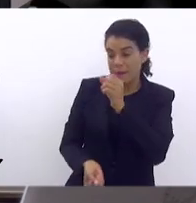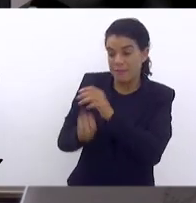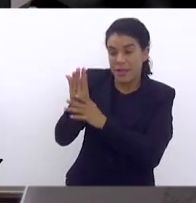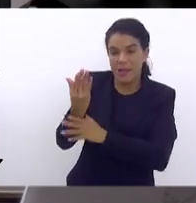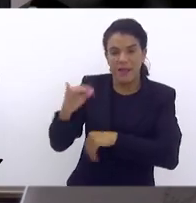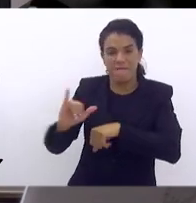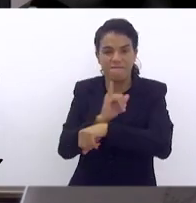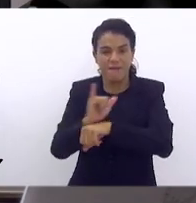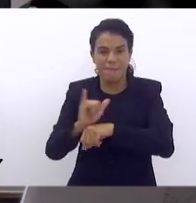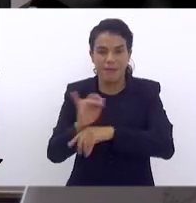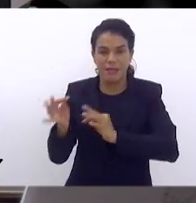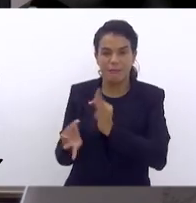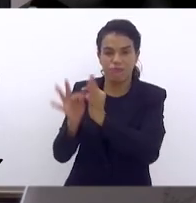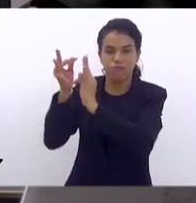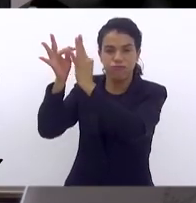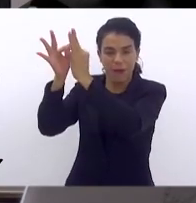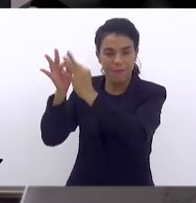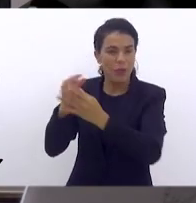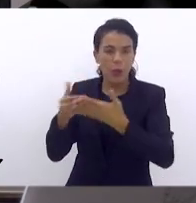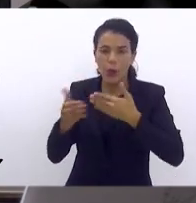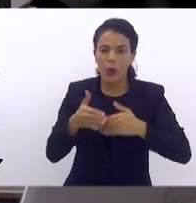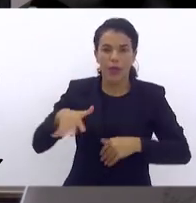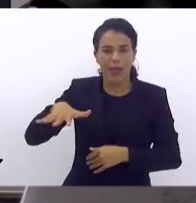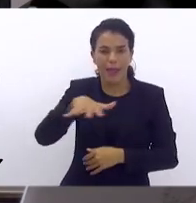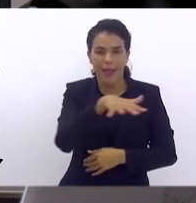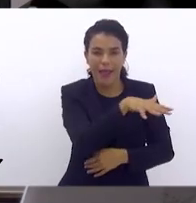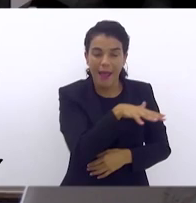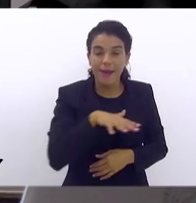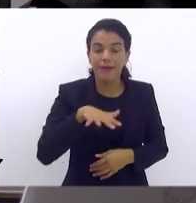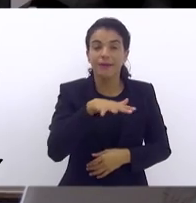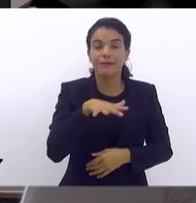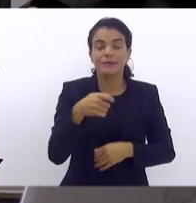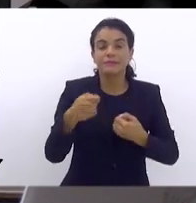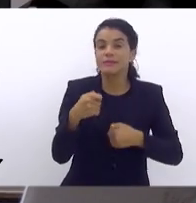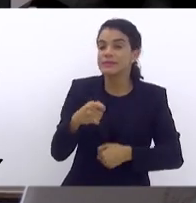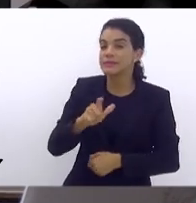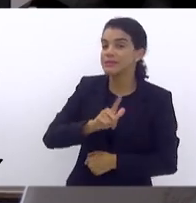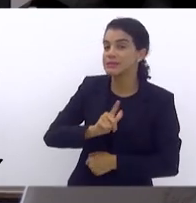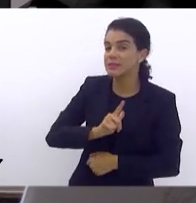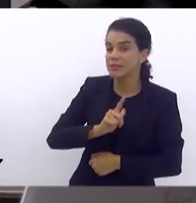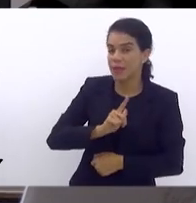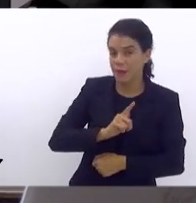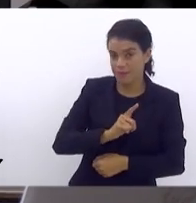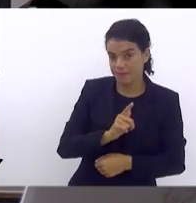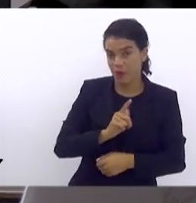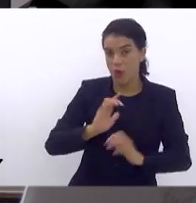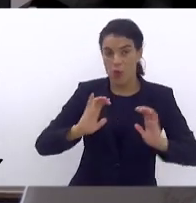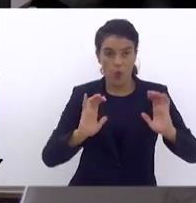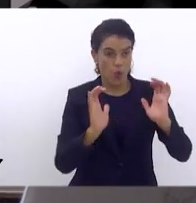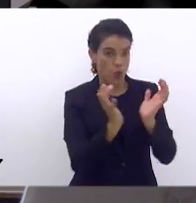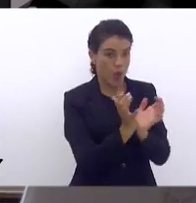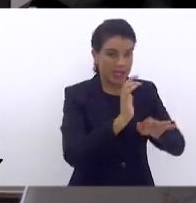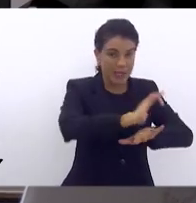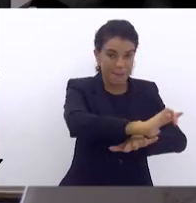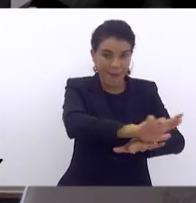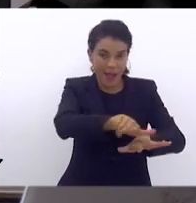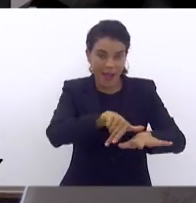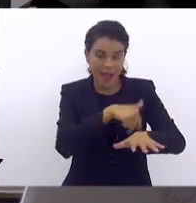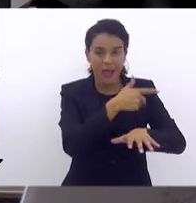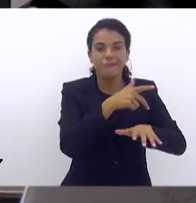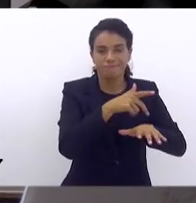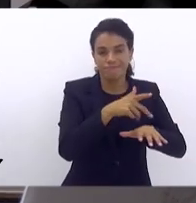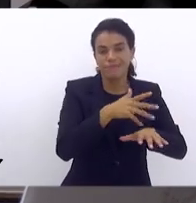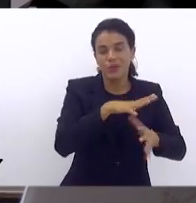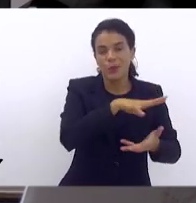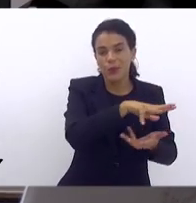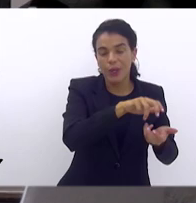de ferramenta tecno em qualquer área é necessário que existam que existe uma equipe multidisciplinar Claro